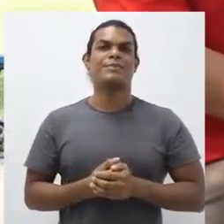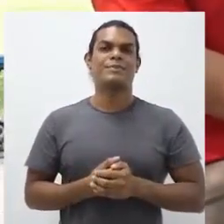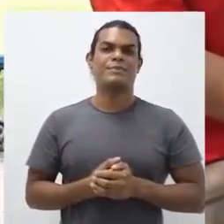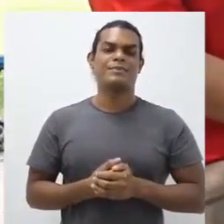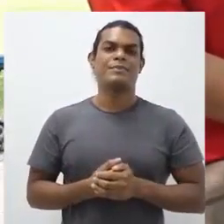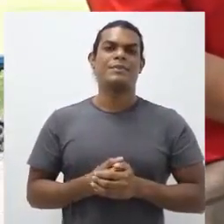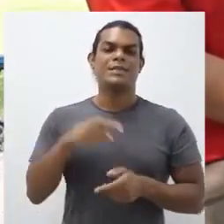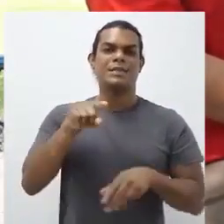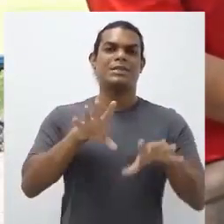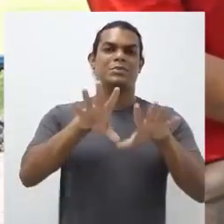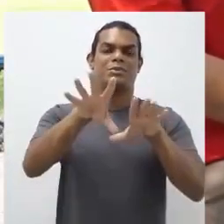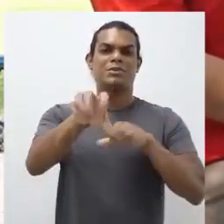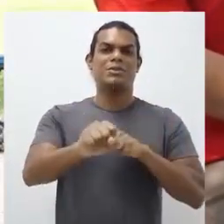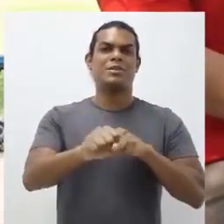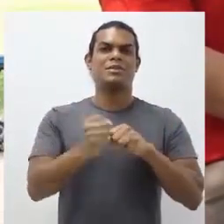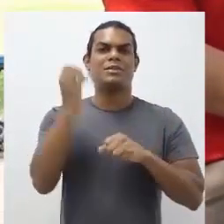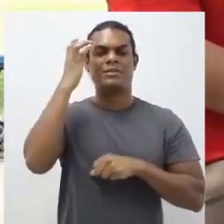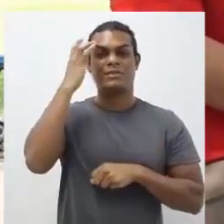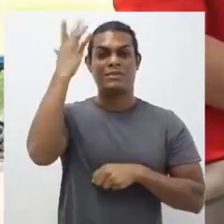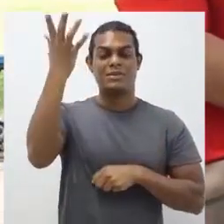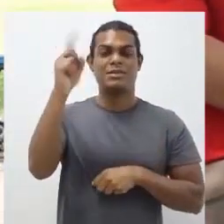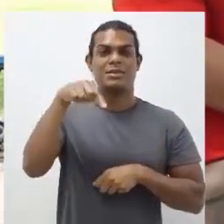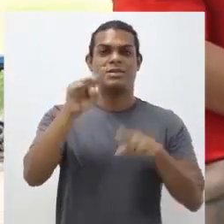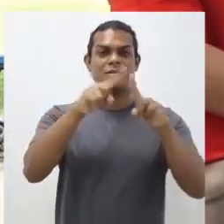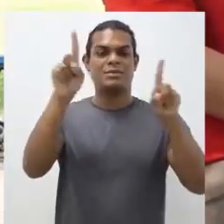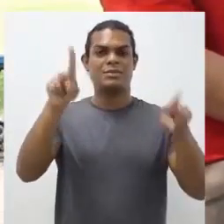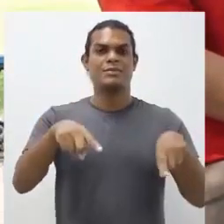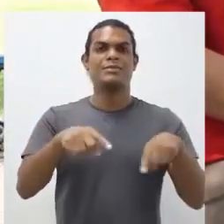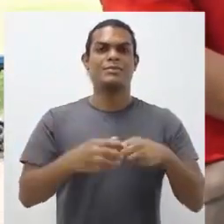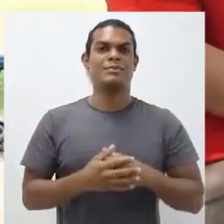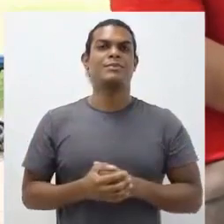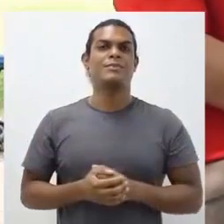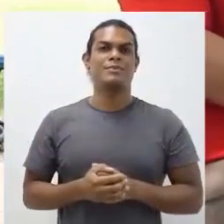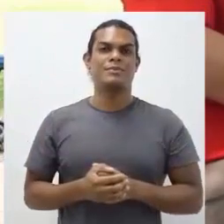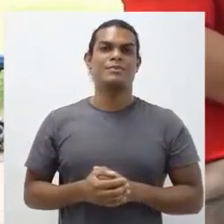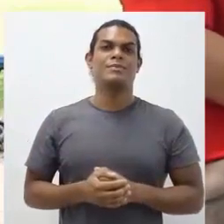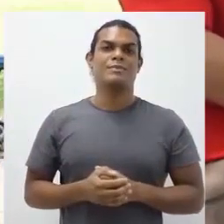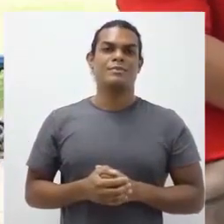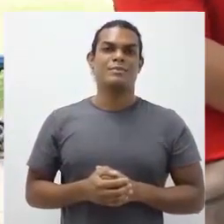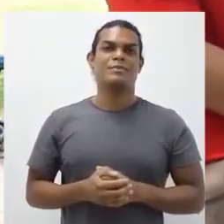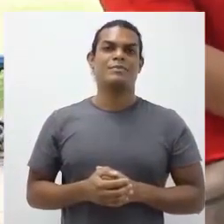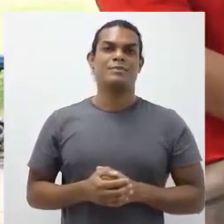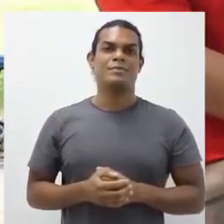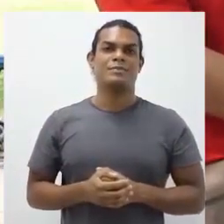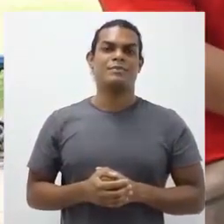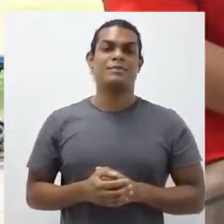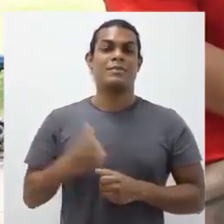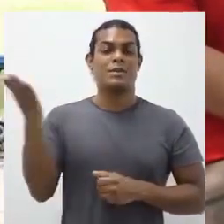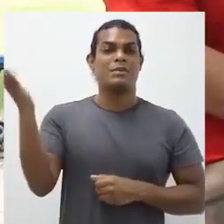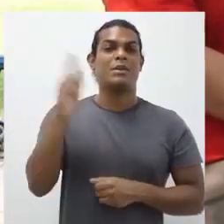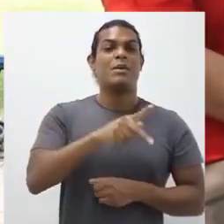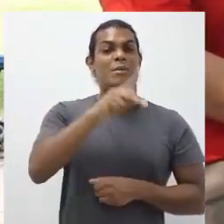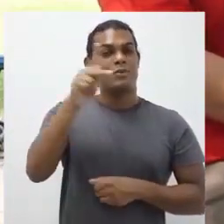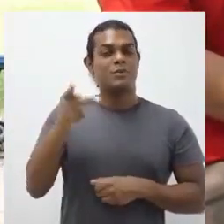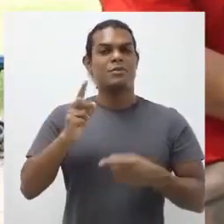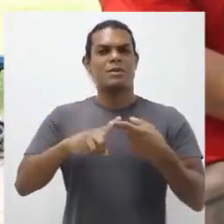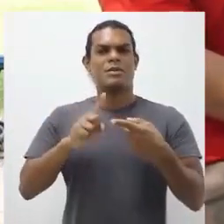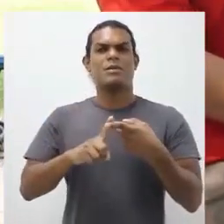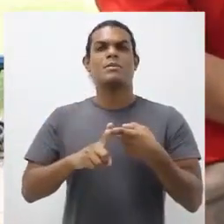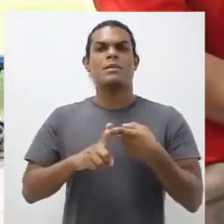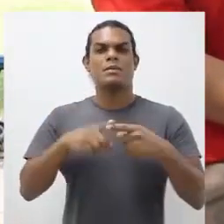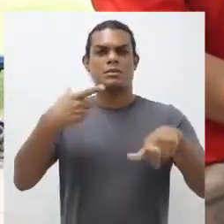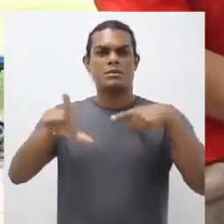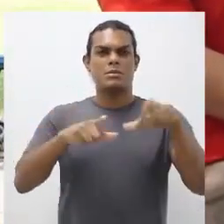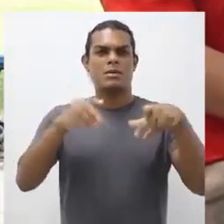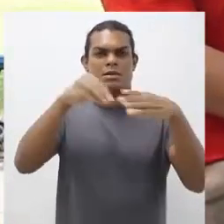esse projeto, facilitando essa interação. A professora Flávia não trabalha só com formação de professores, ela também atua diretamente